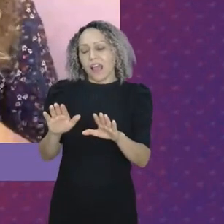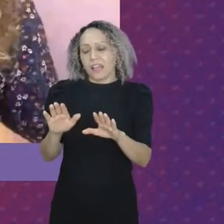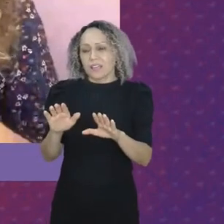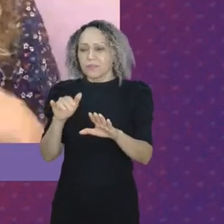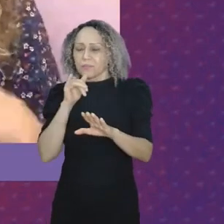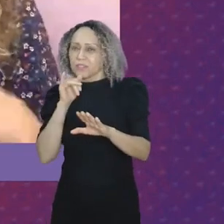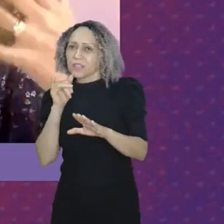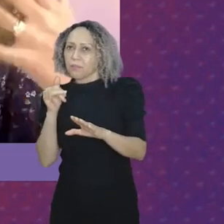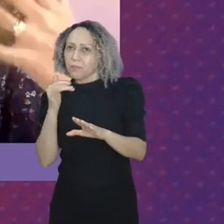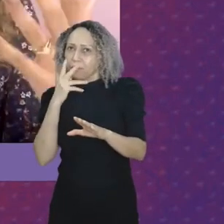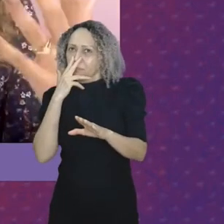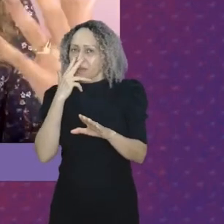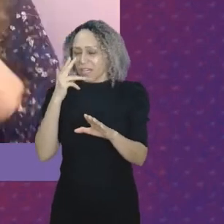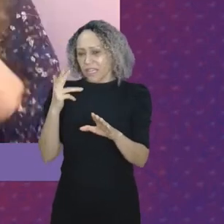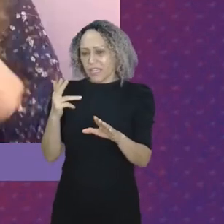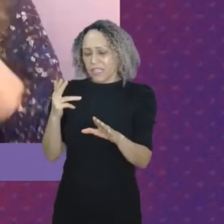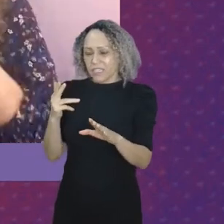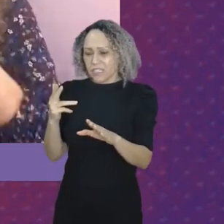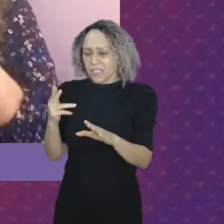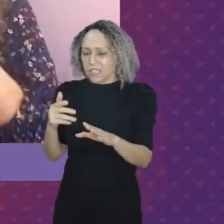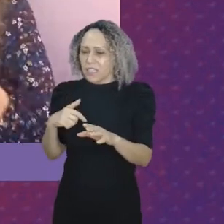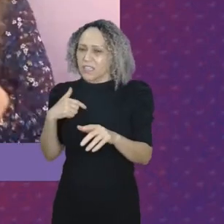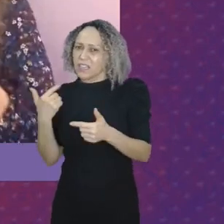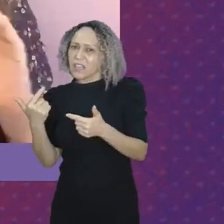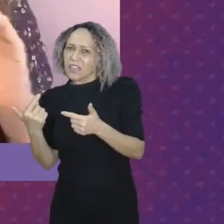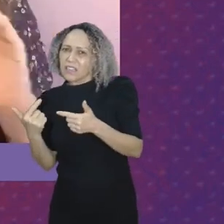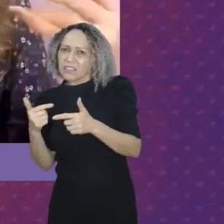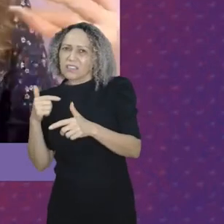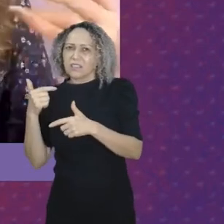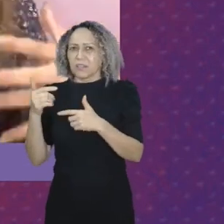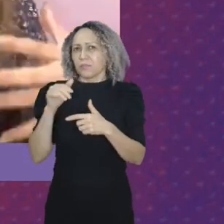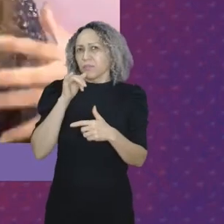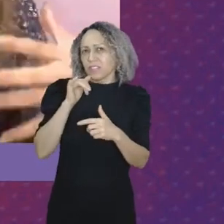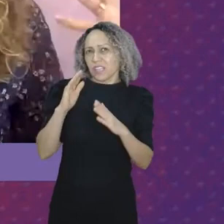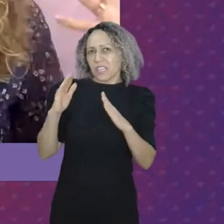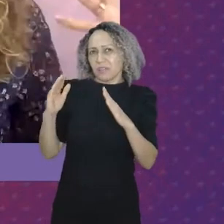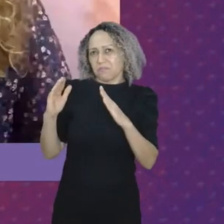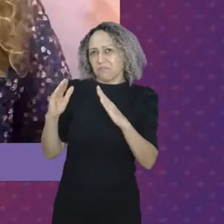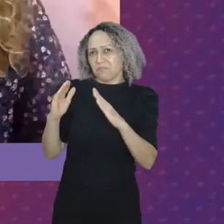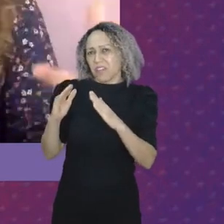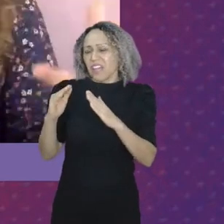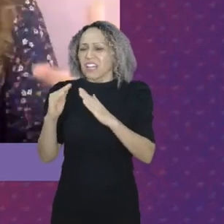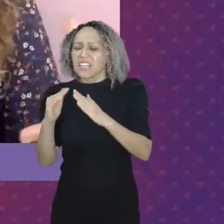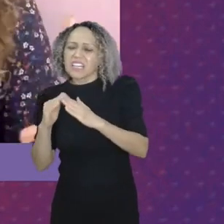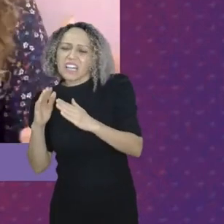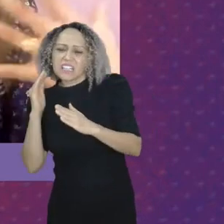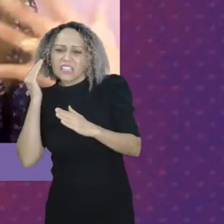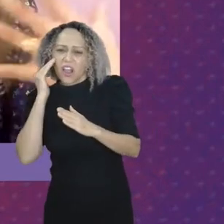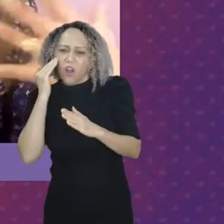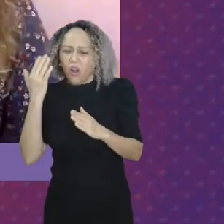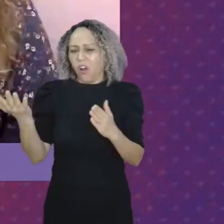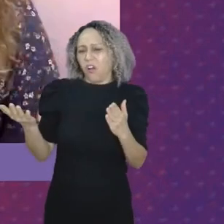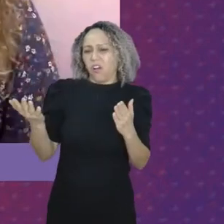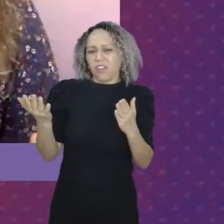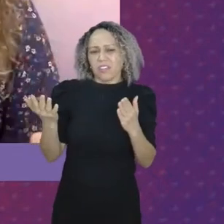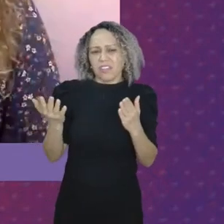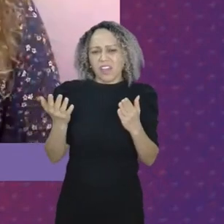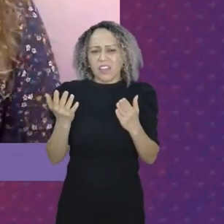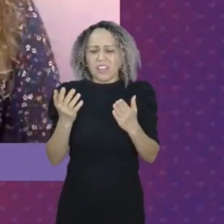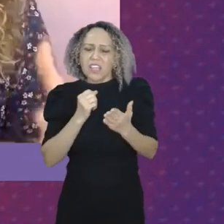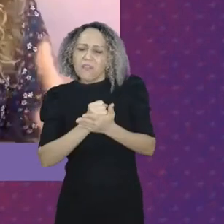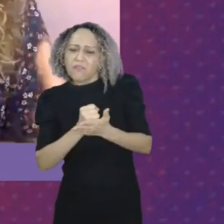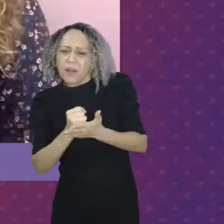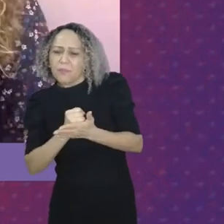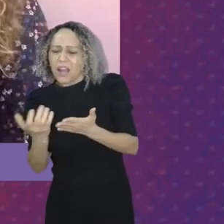Como se essas pequenas ações feitas do sinal rosa nas farmácias, que são fundamentais, que podem salvar vidas de